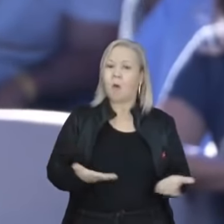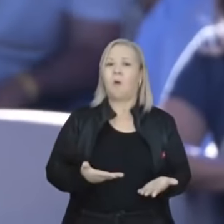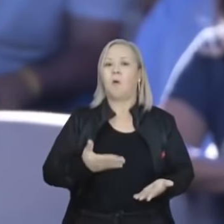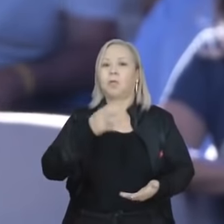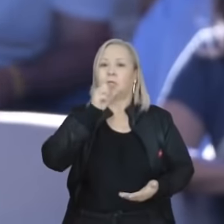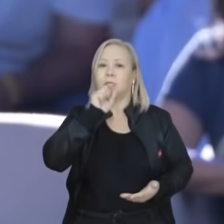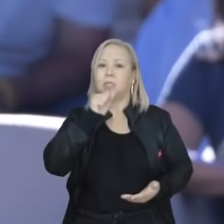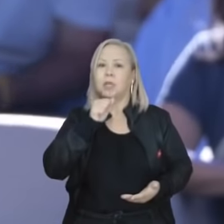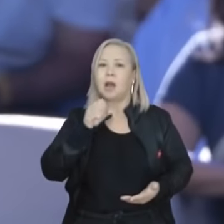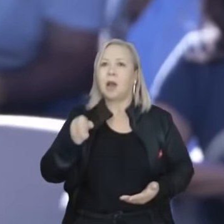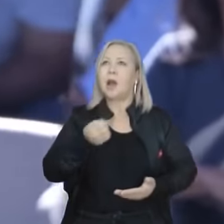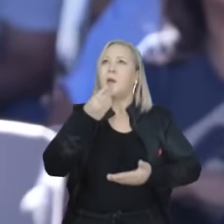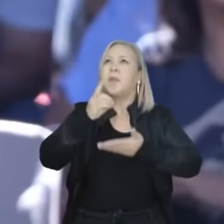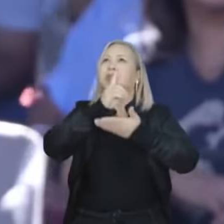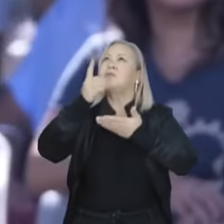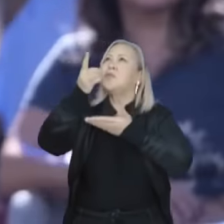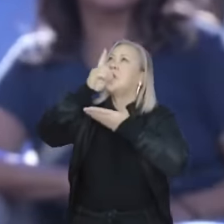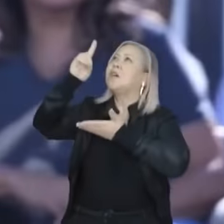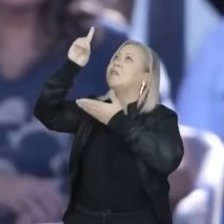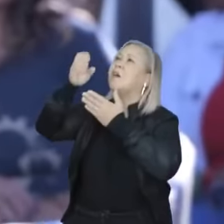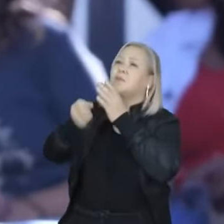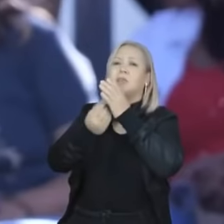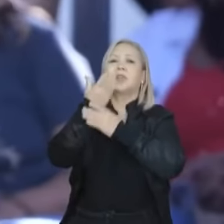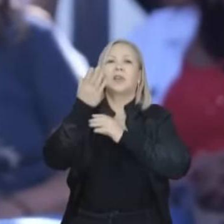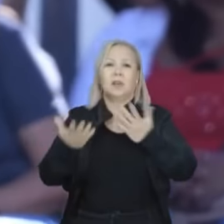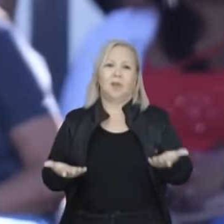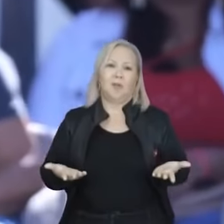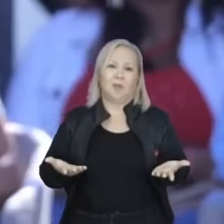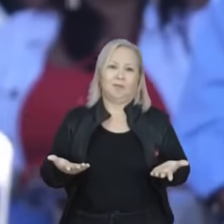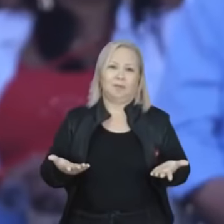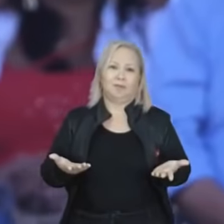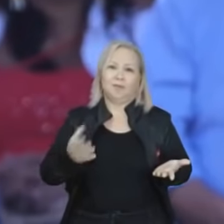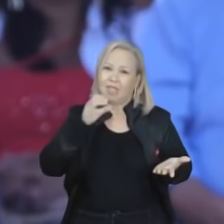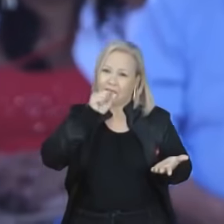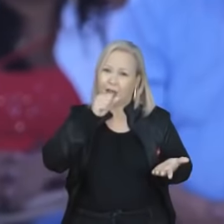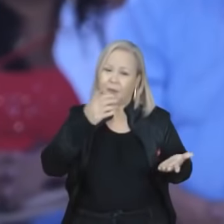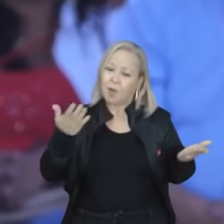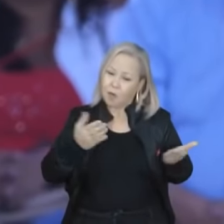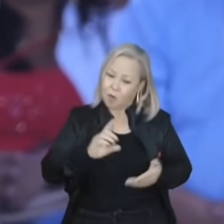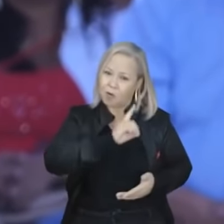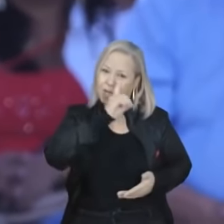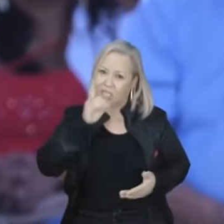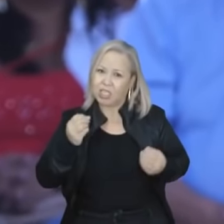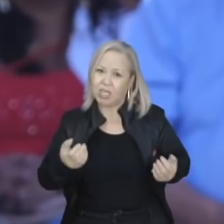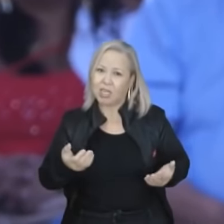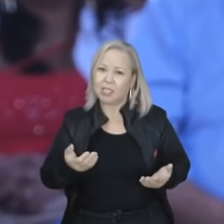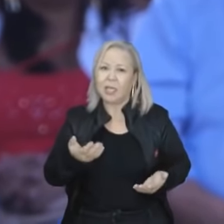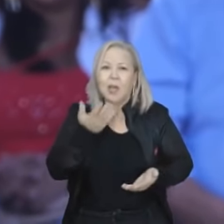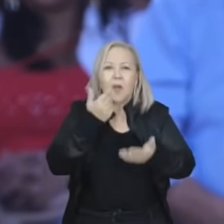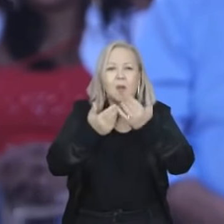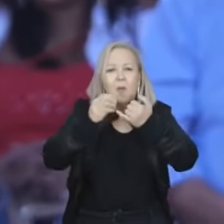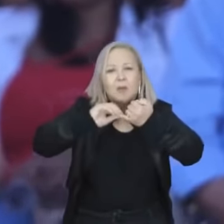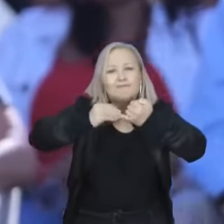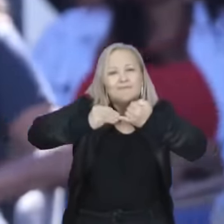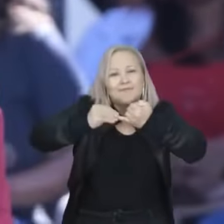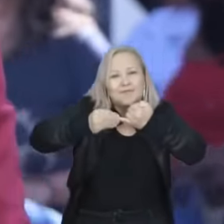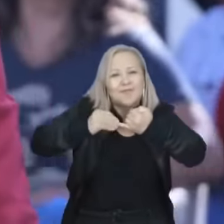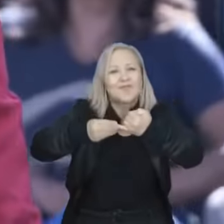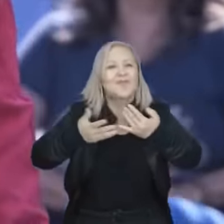dia que Deus criou. Hoje é dia da gente poder comer uma feijoada com